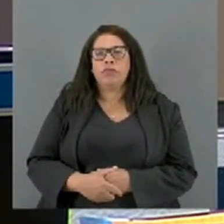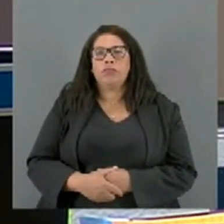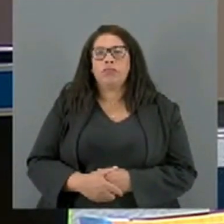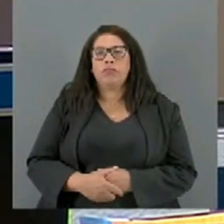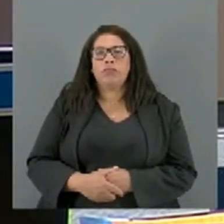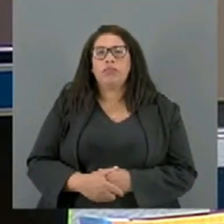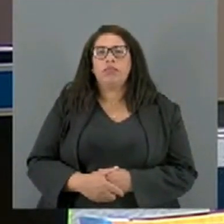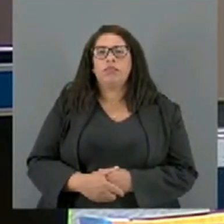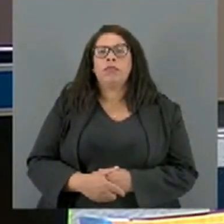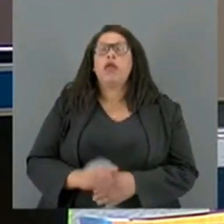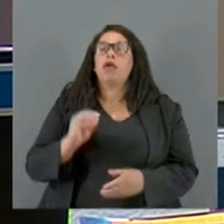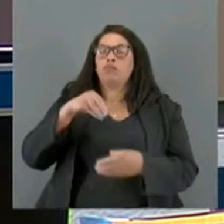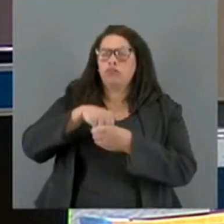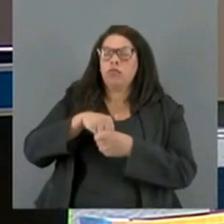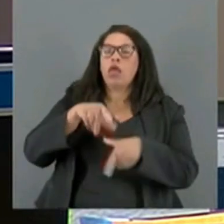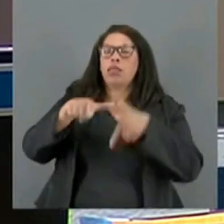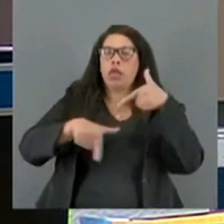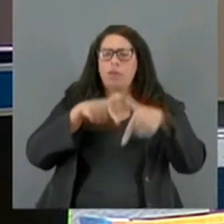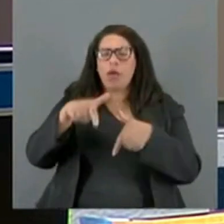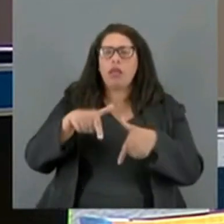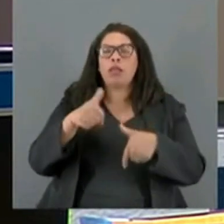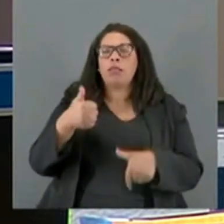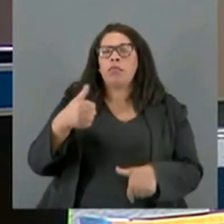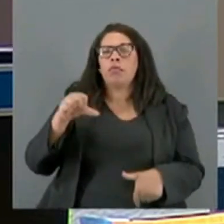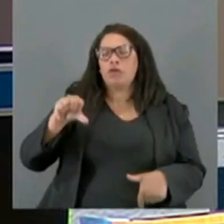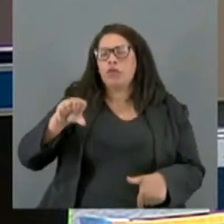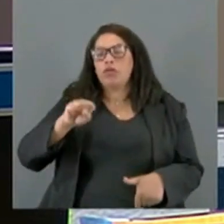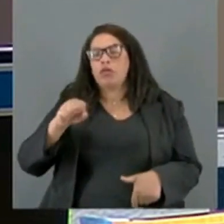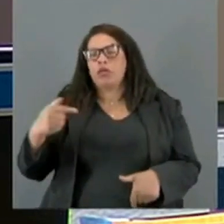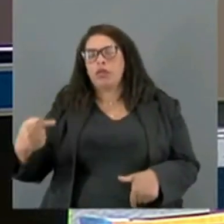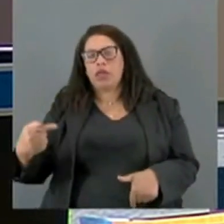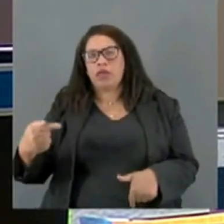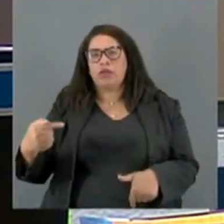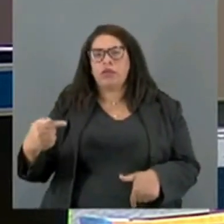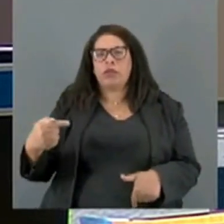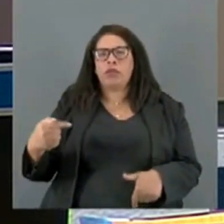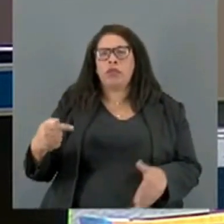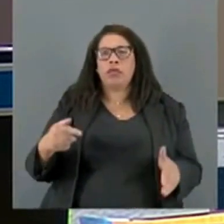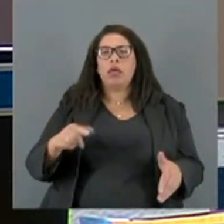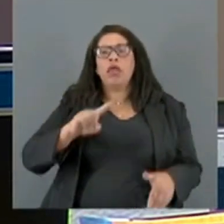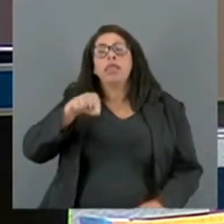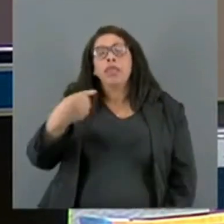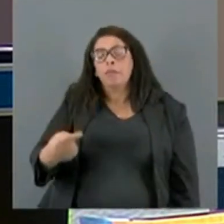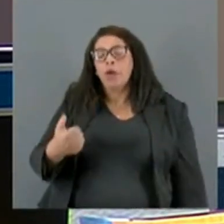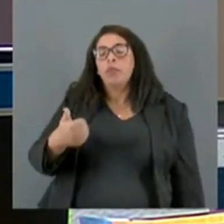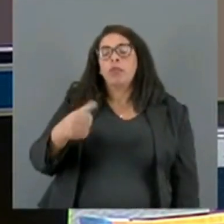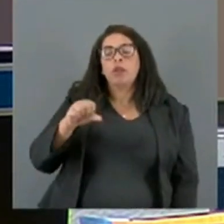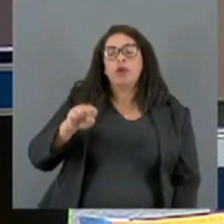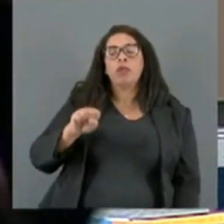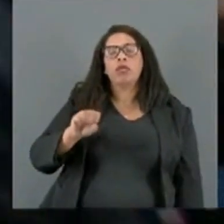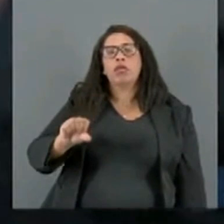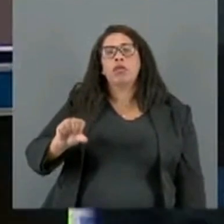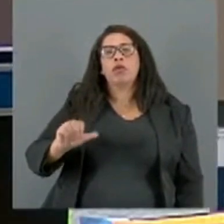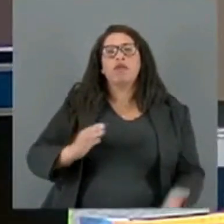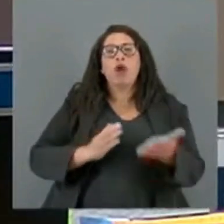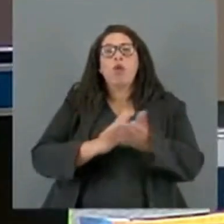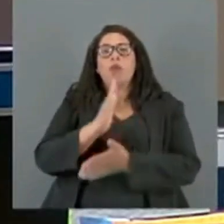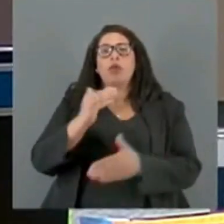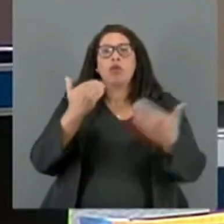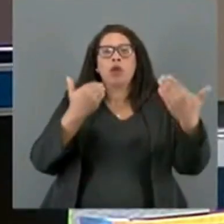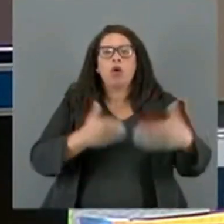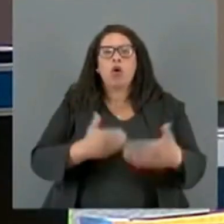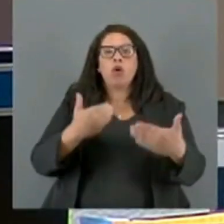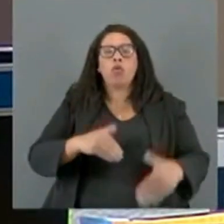Ficando na instituição até 1987. Em 1989, fui aprovado no concurso